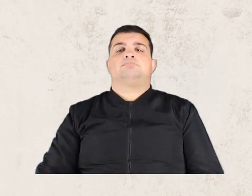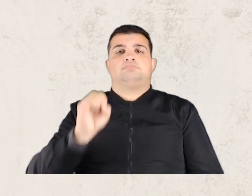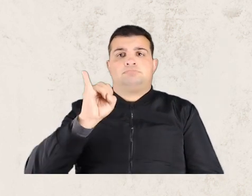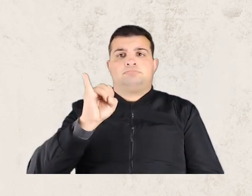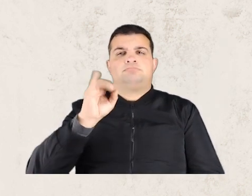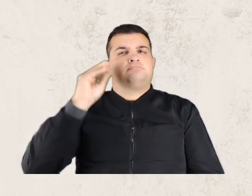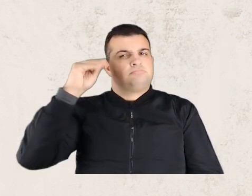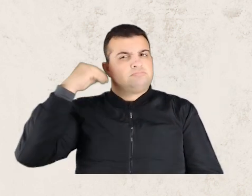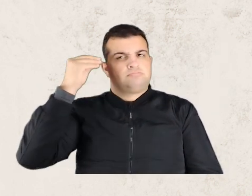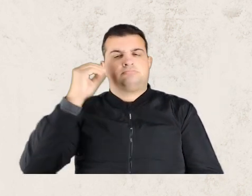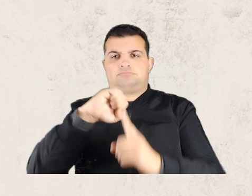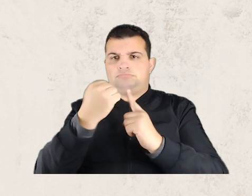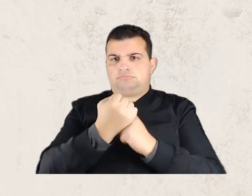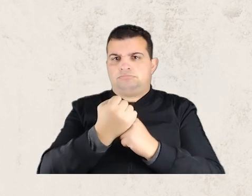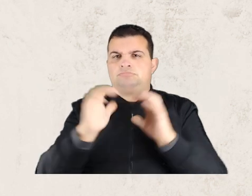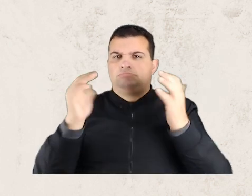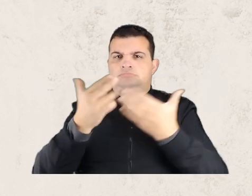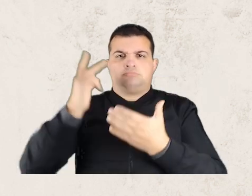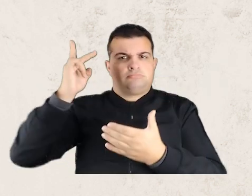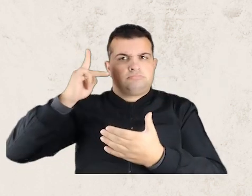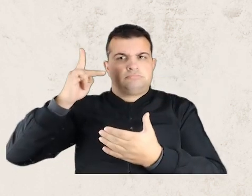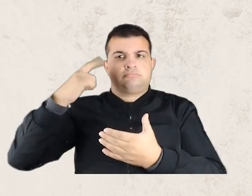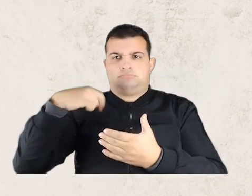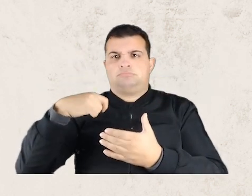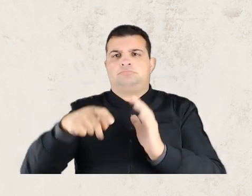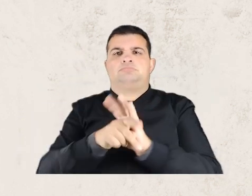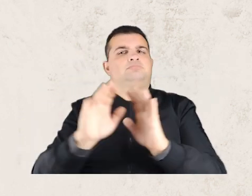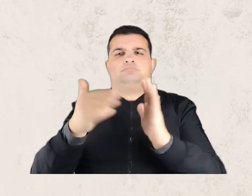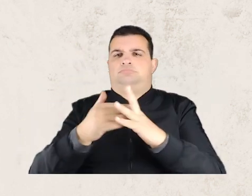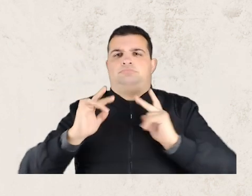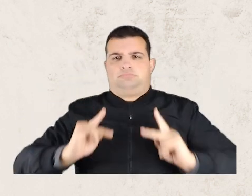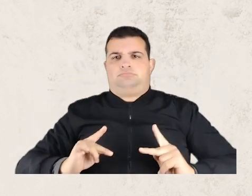tem ampliação, ela ampliou seu lugar na sociedade.